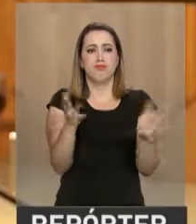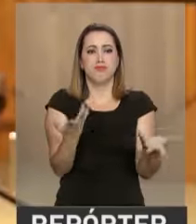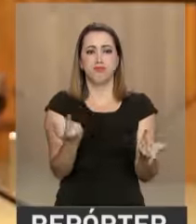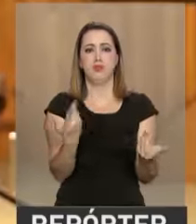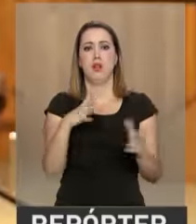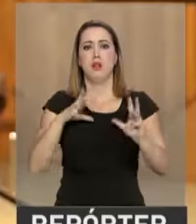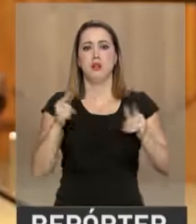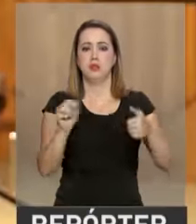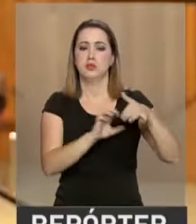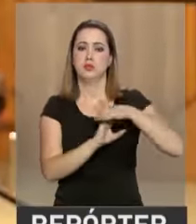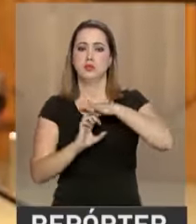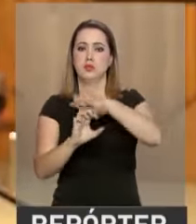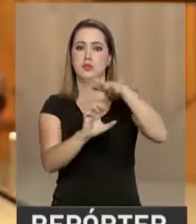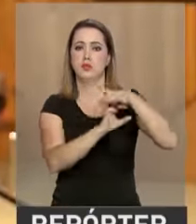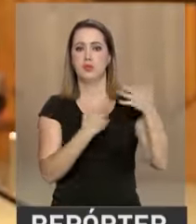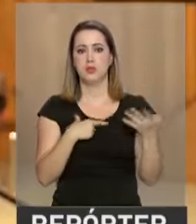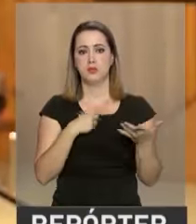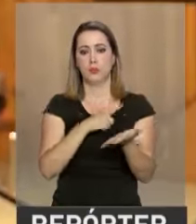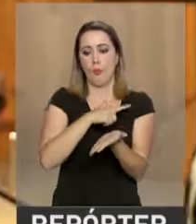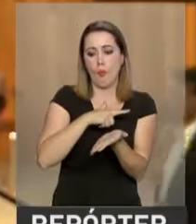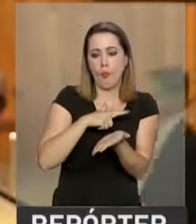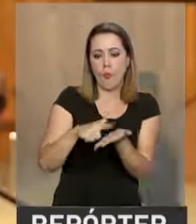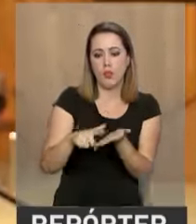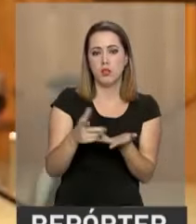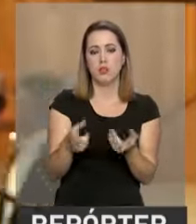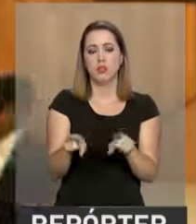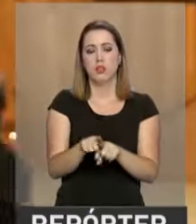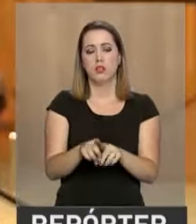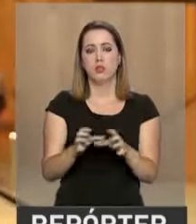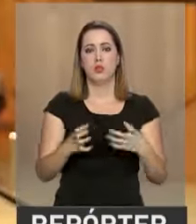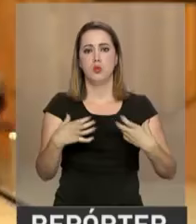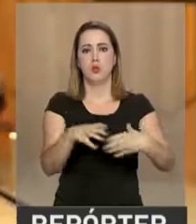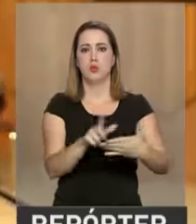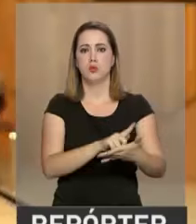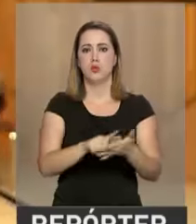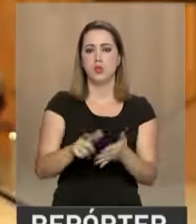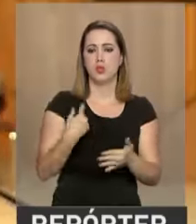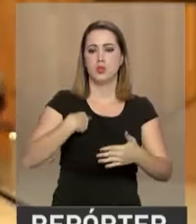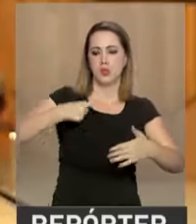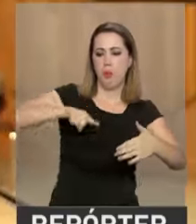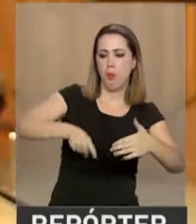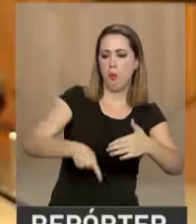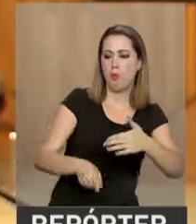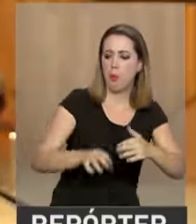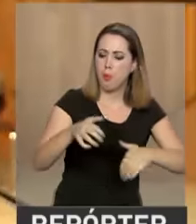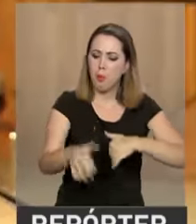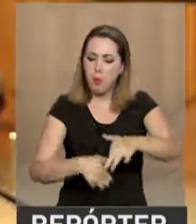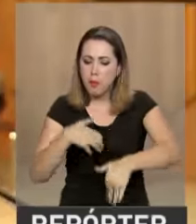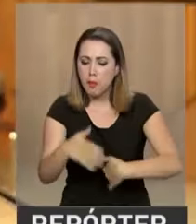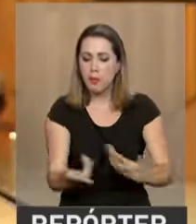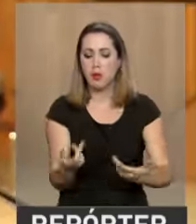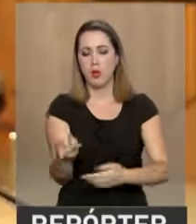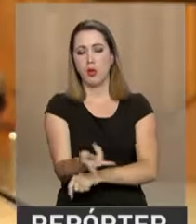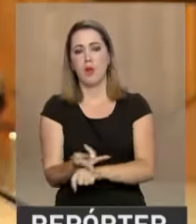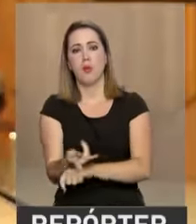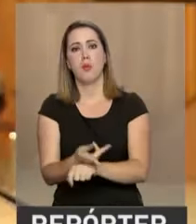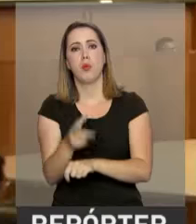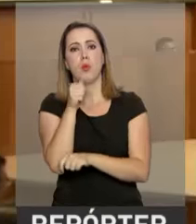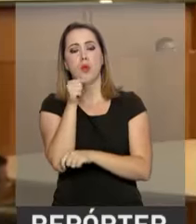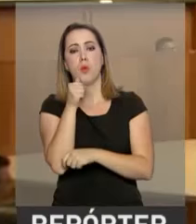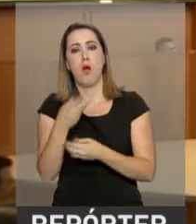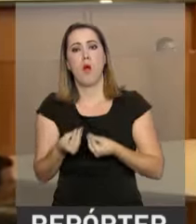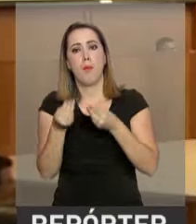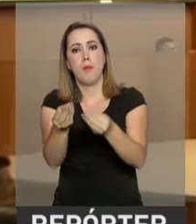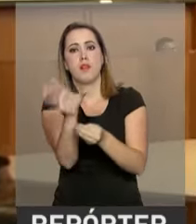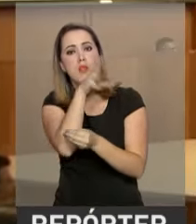represas d'água que nós temos estão secas e nós estamos cavando cacimba para poder dar água ao gado.